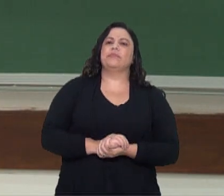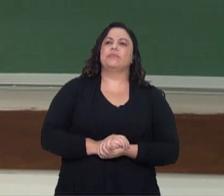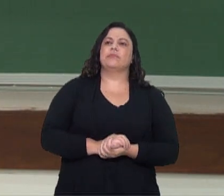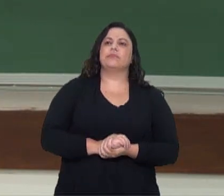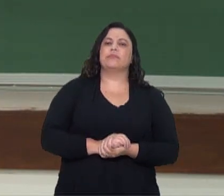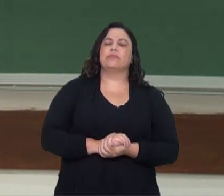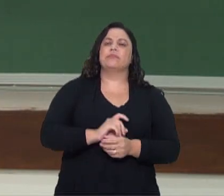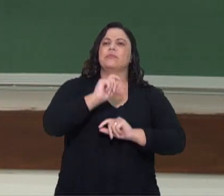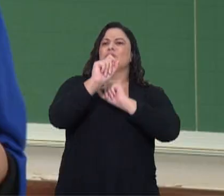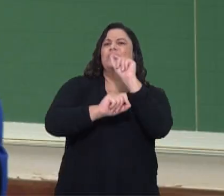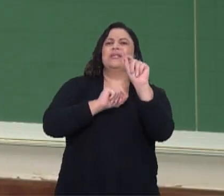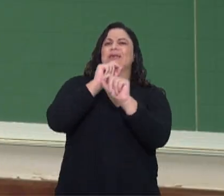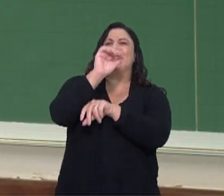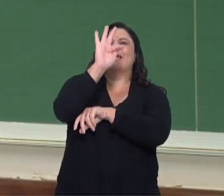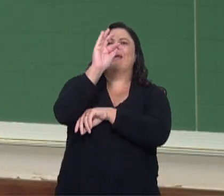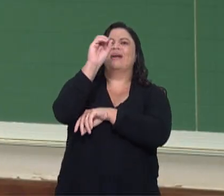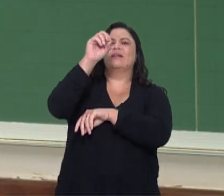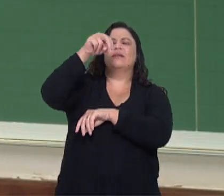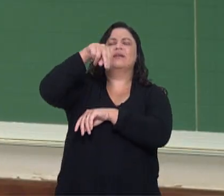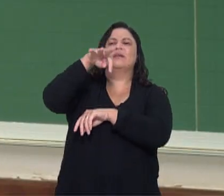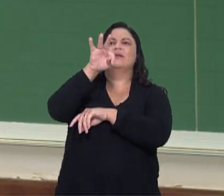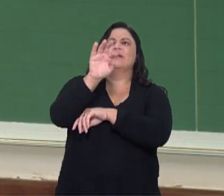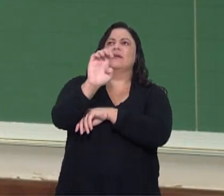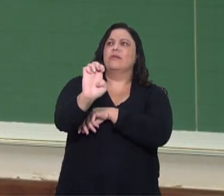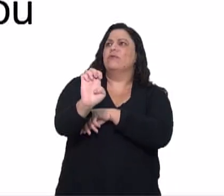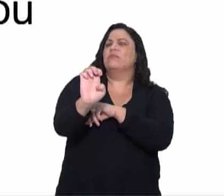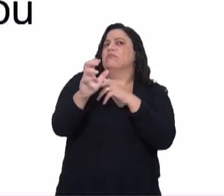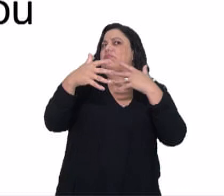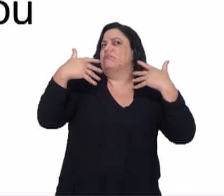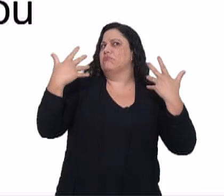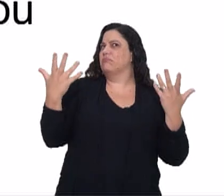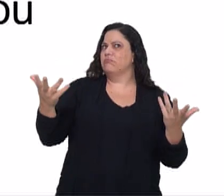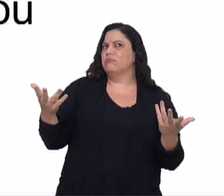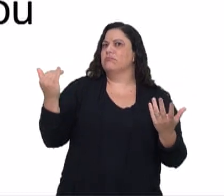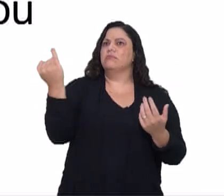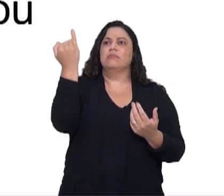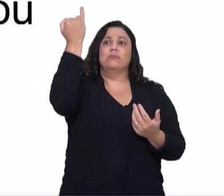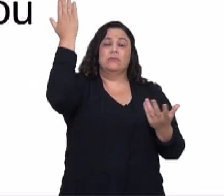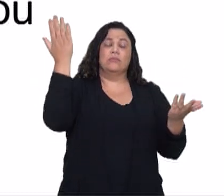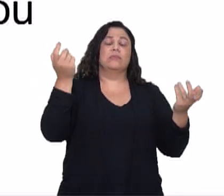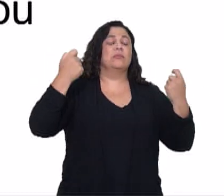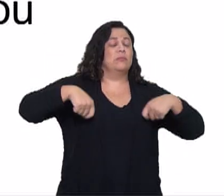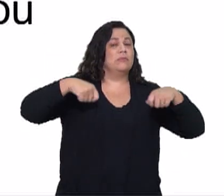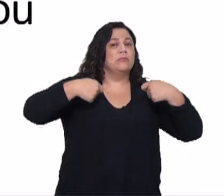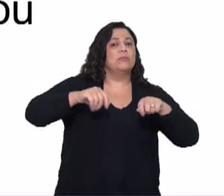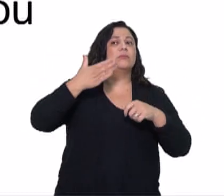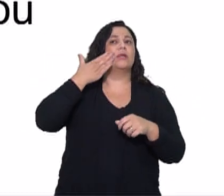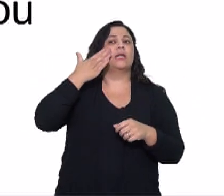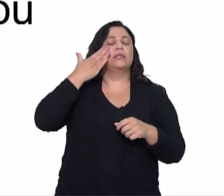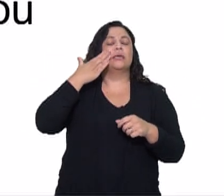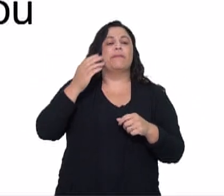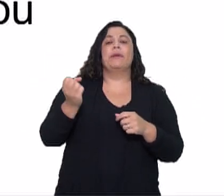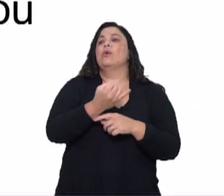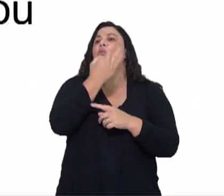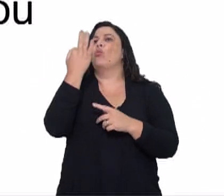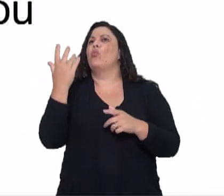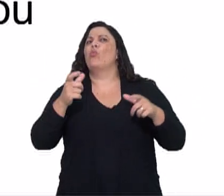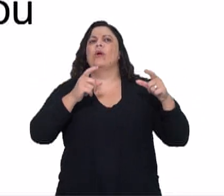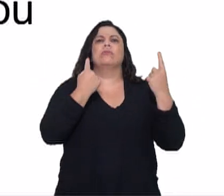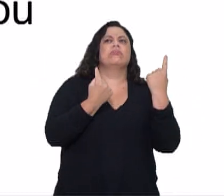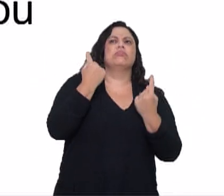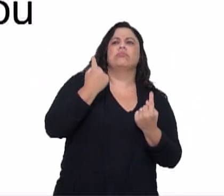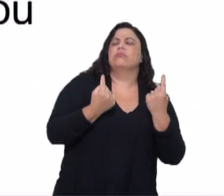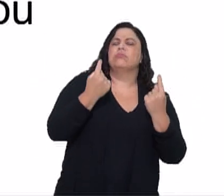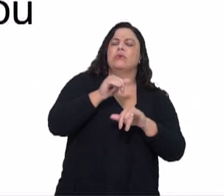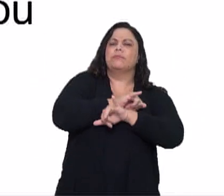A fonte, que eu já comecei a falar para vocês, que é muito importante. É necessário saber quando e em qual jornal a